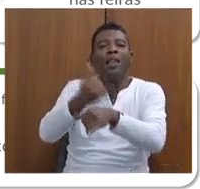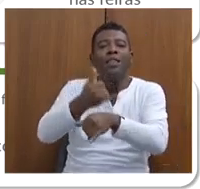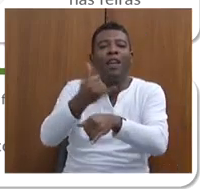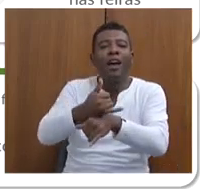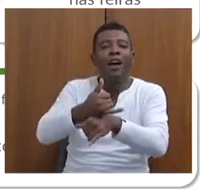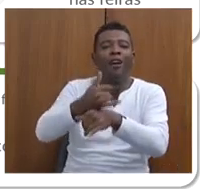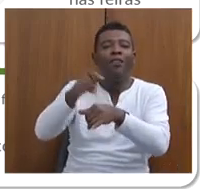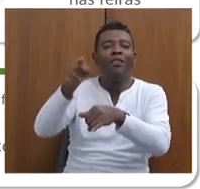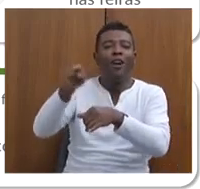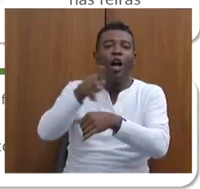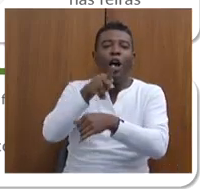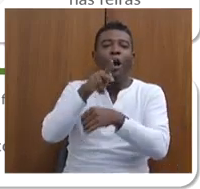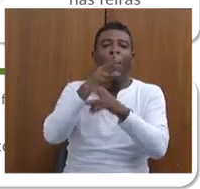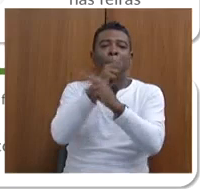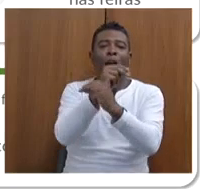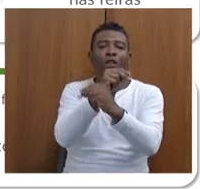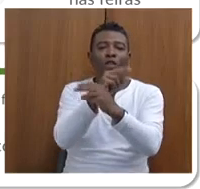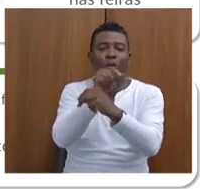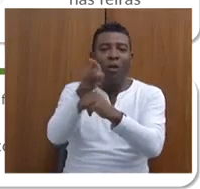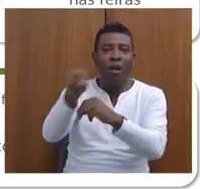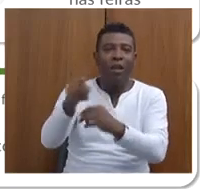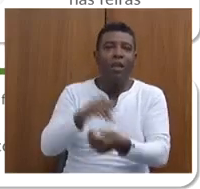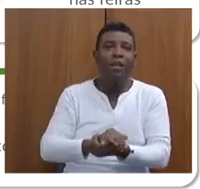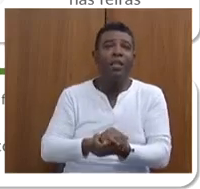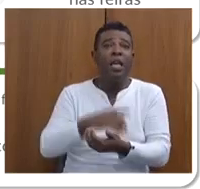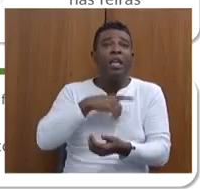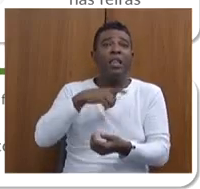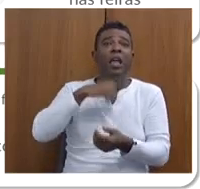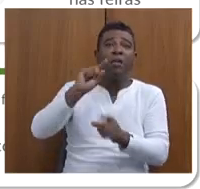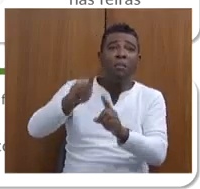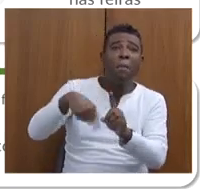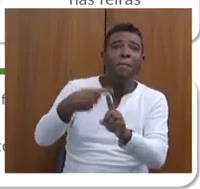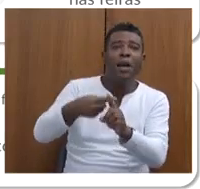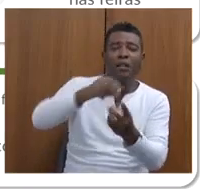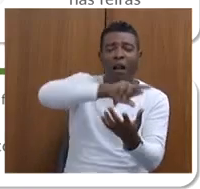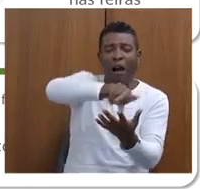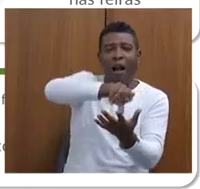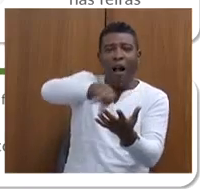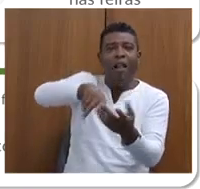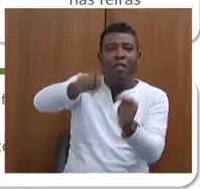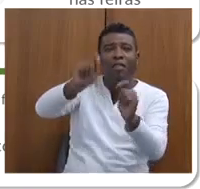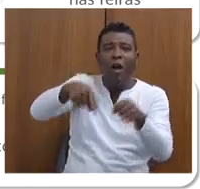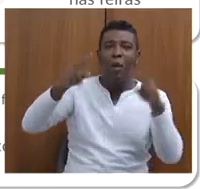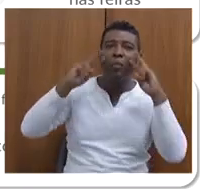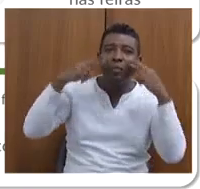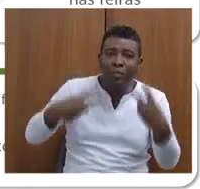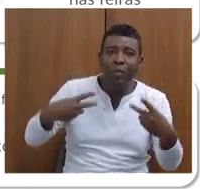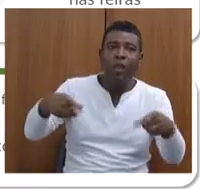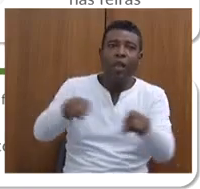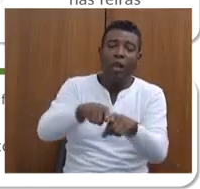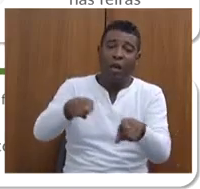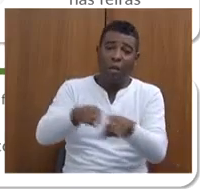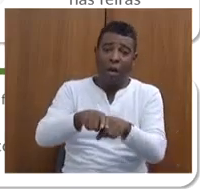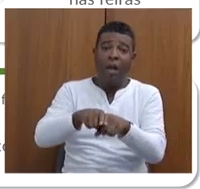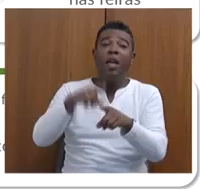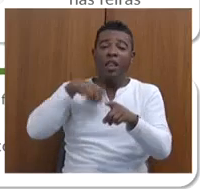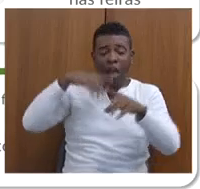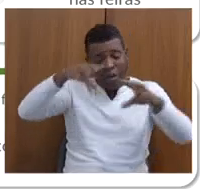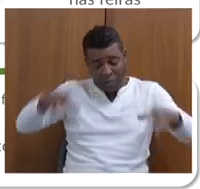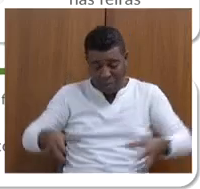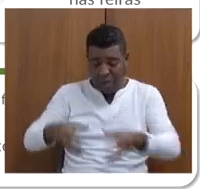20 possibilidades de apls a serem reconhecidos em Minas Gerais estamos trabalhando temos uma equipe